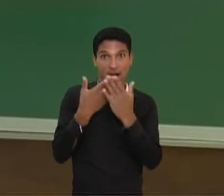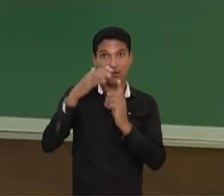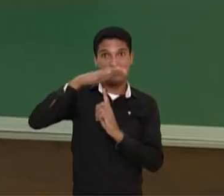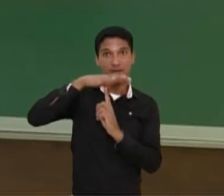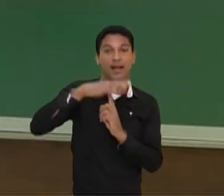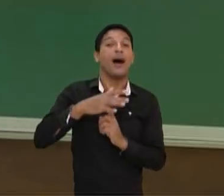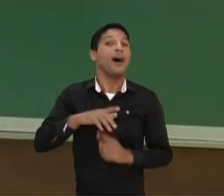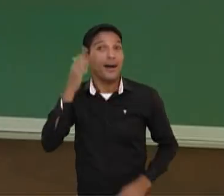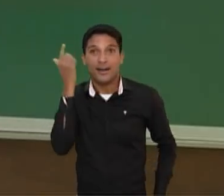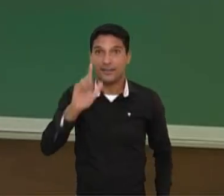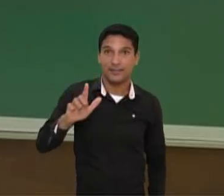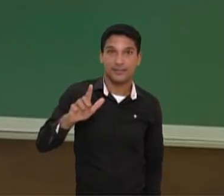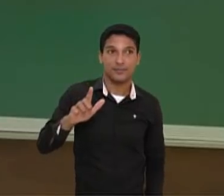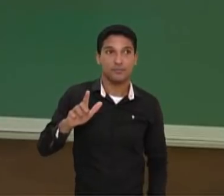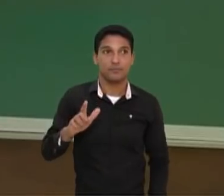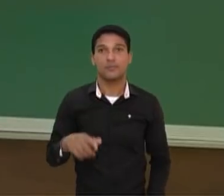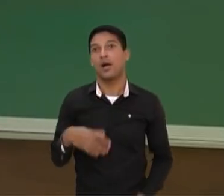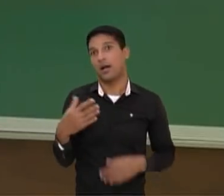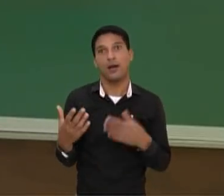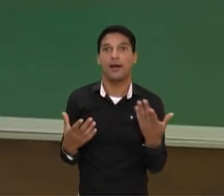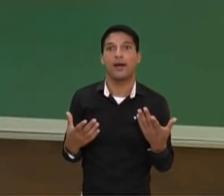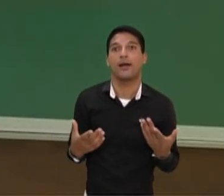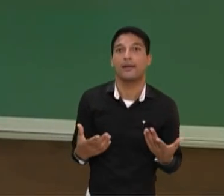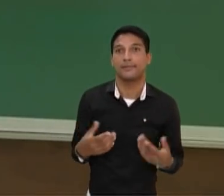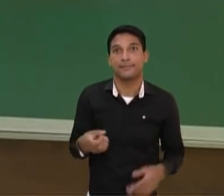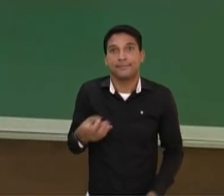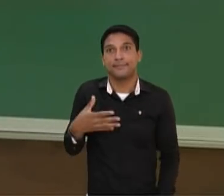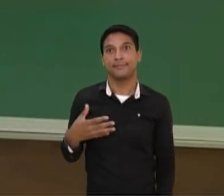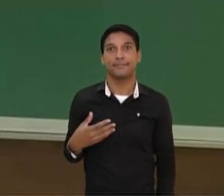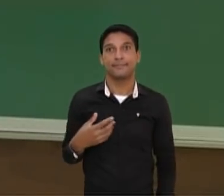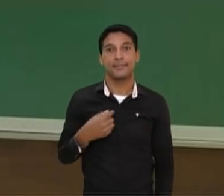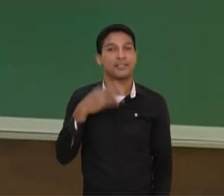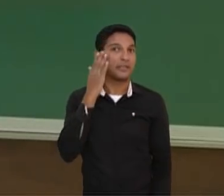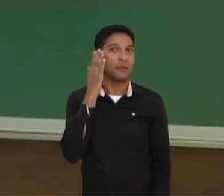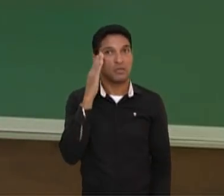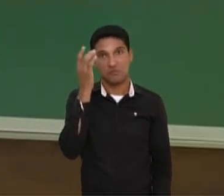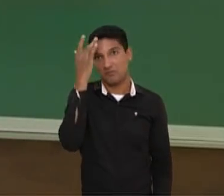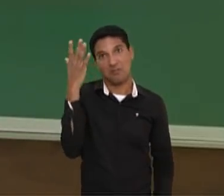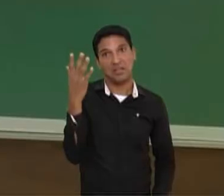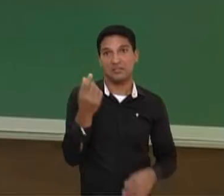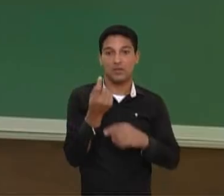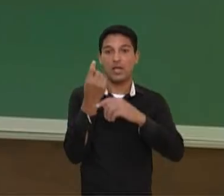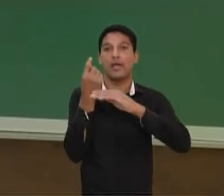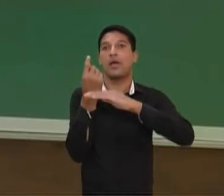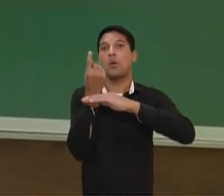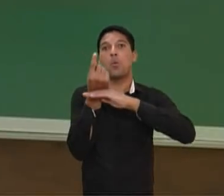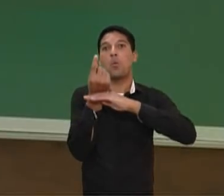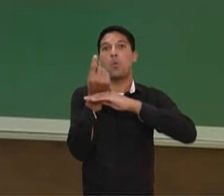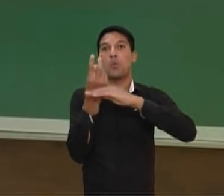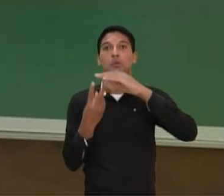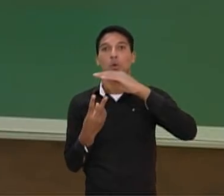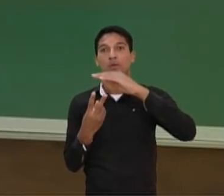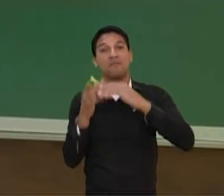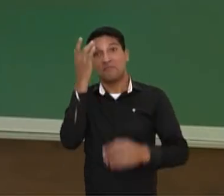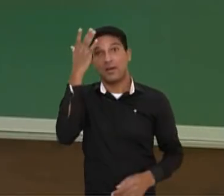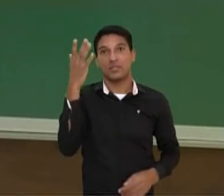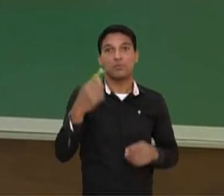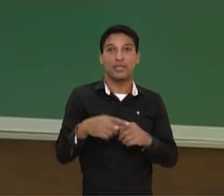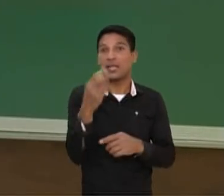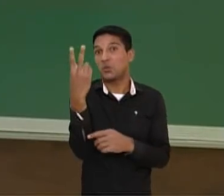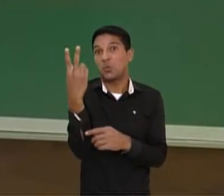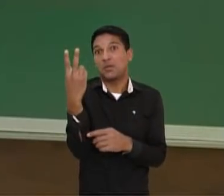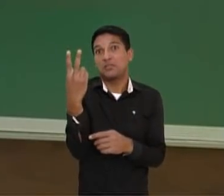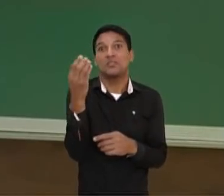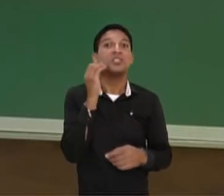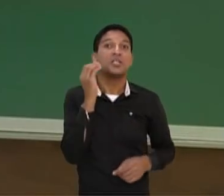cara ou coroa. Ah, professor, grande novidade. Já sabia que era de 1 em 2, é muito fácil, né? Por quê? São 2 chances, ou é cara